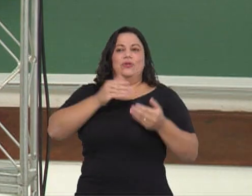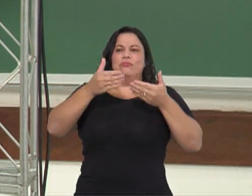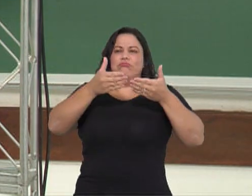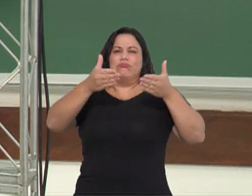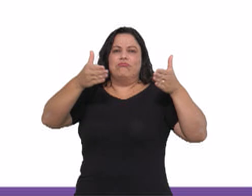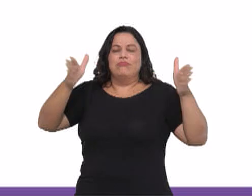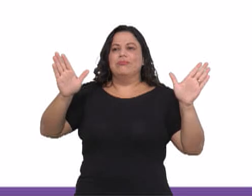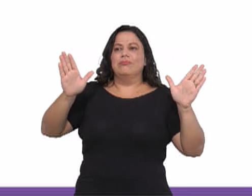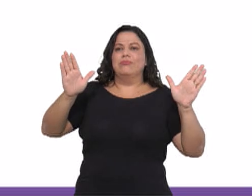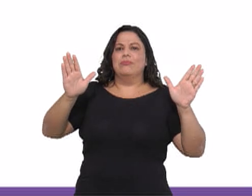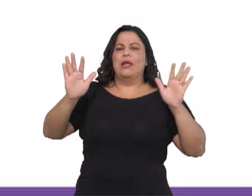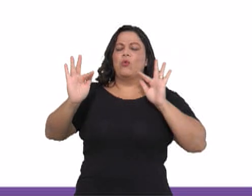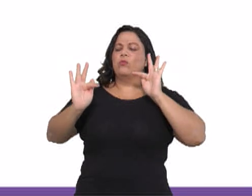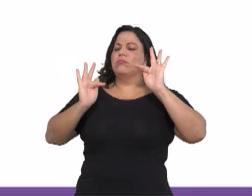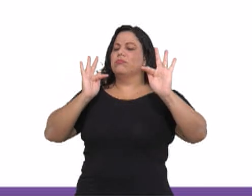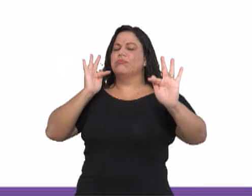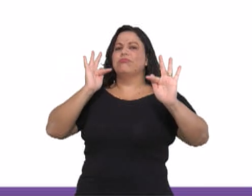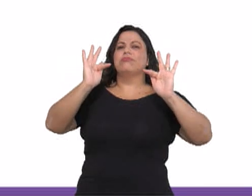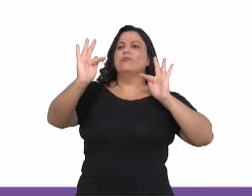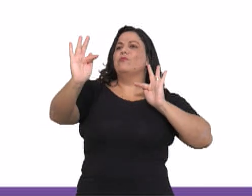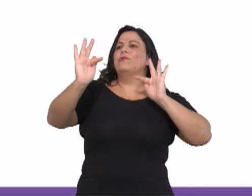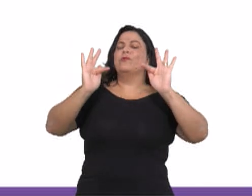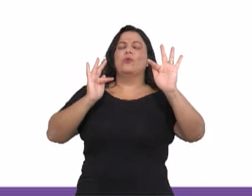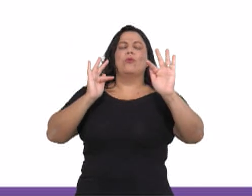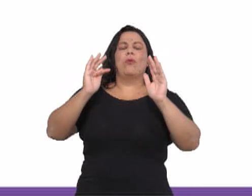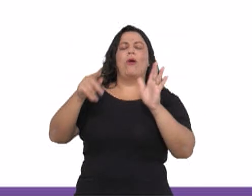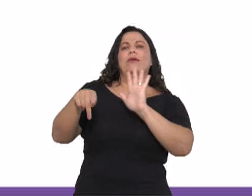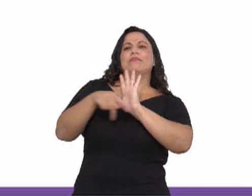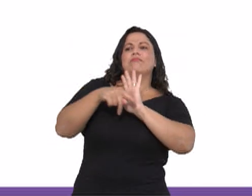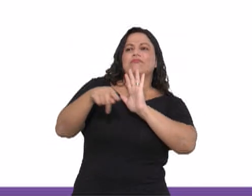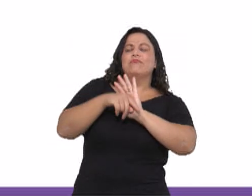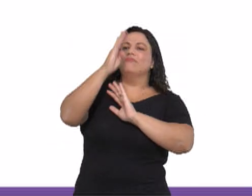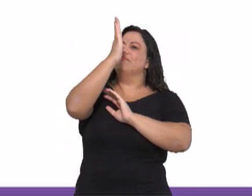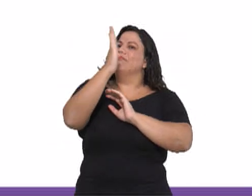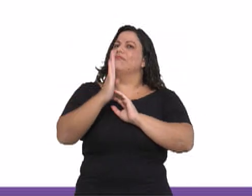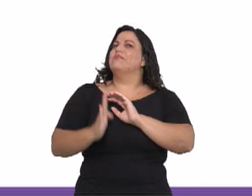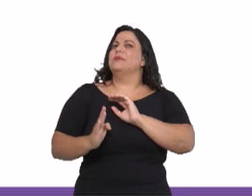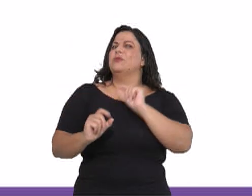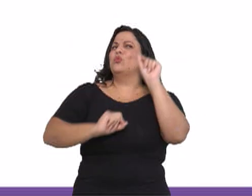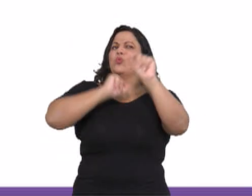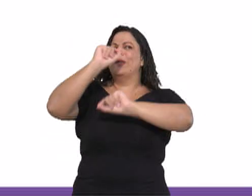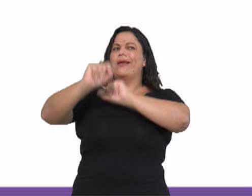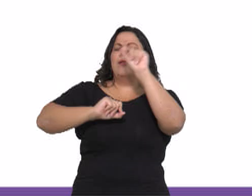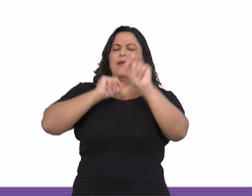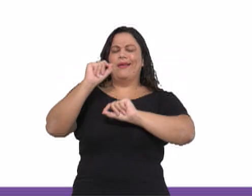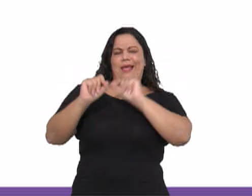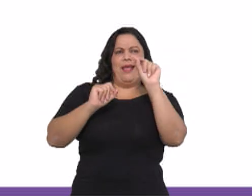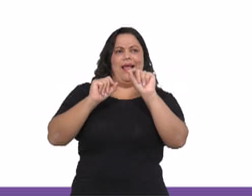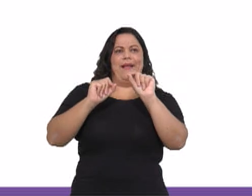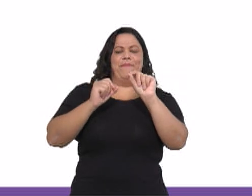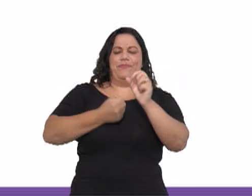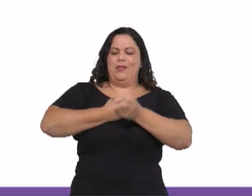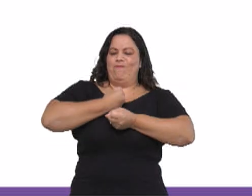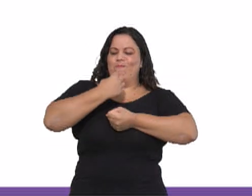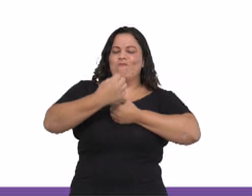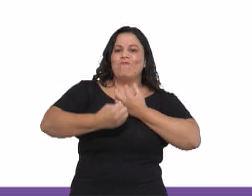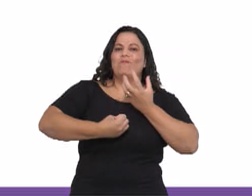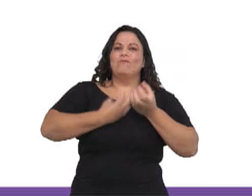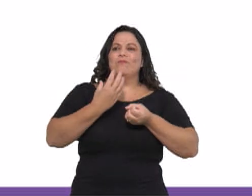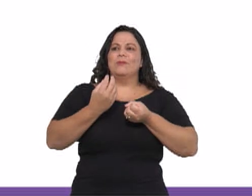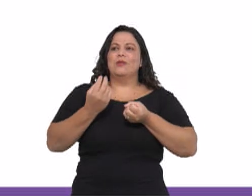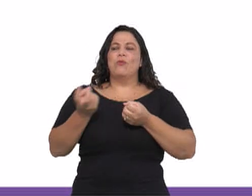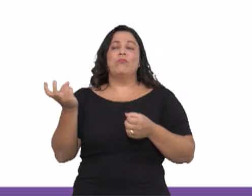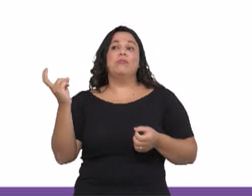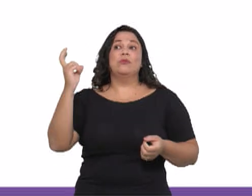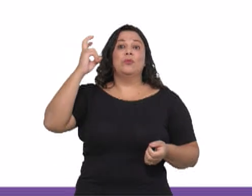brasileiro. Mas o que será que é mesmo esse folclore brasileiro? Pois bem, é um conjunto de expressões culturais populares que